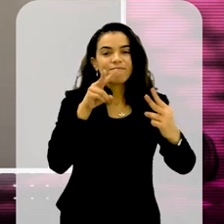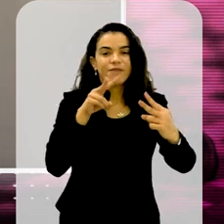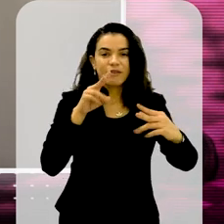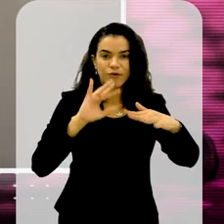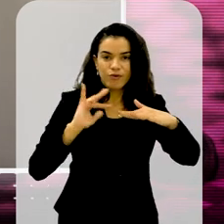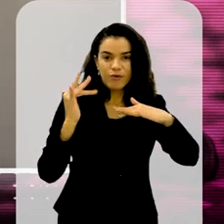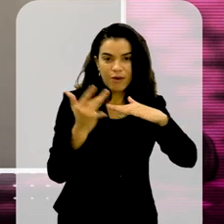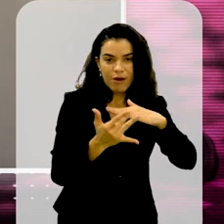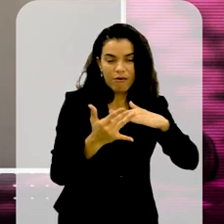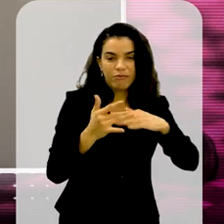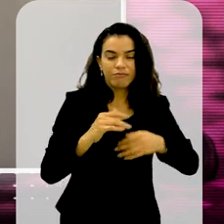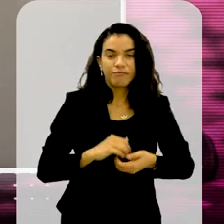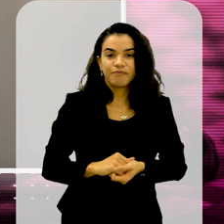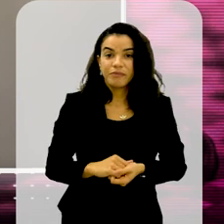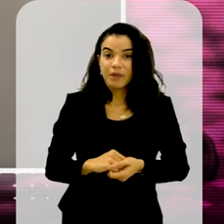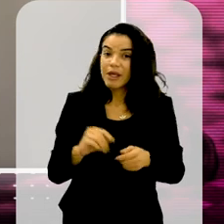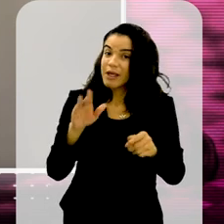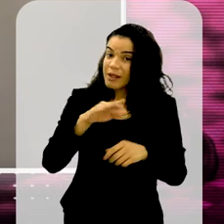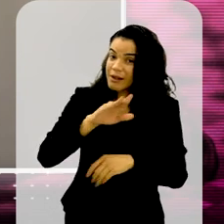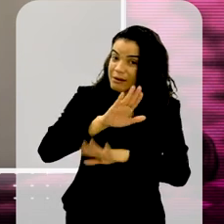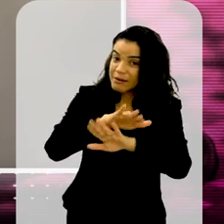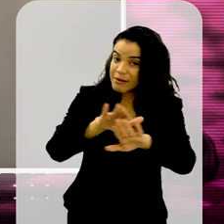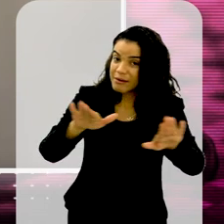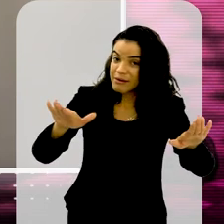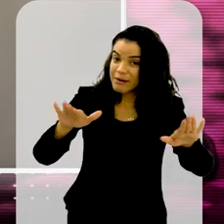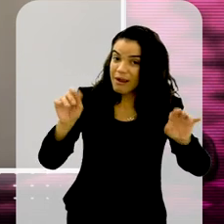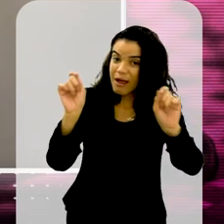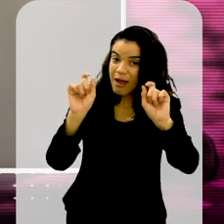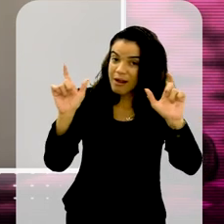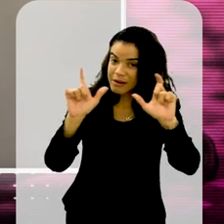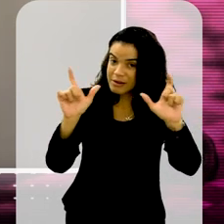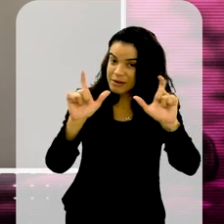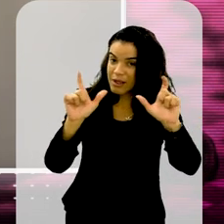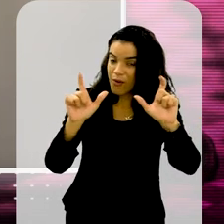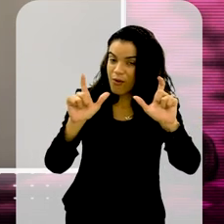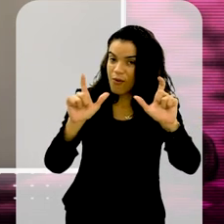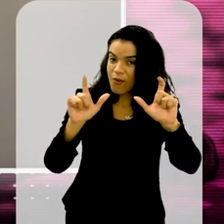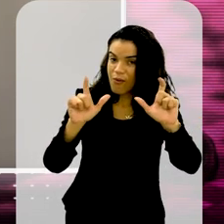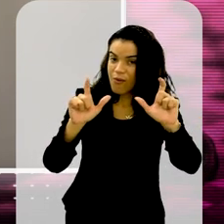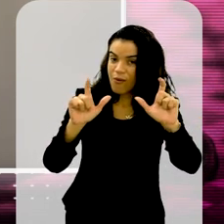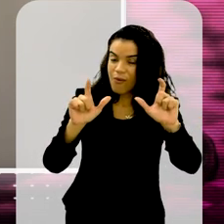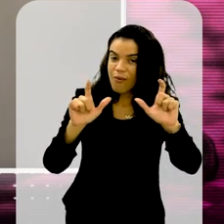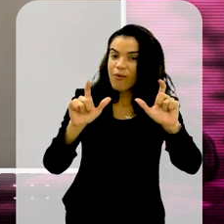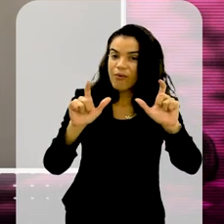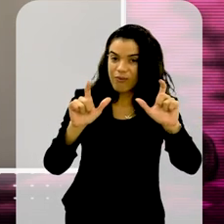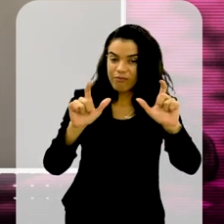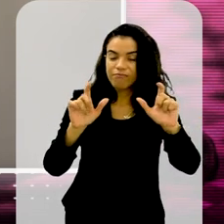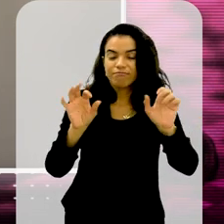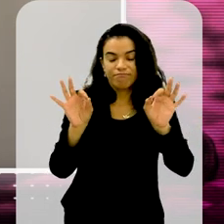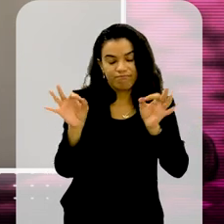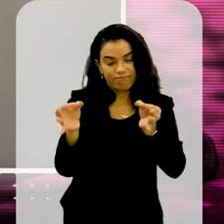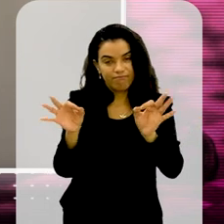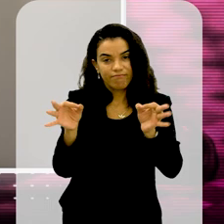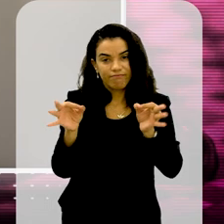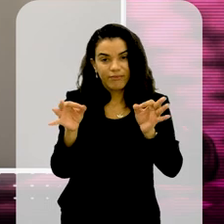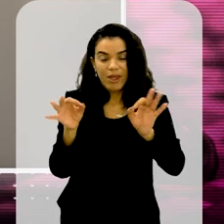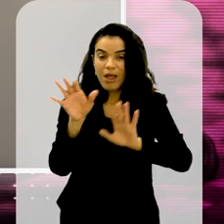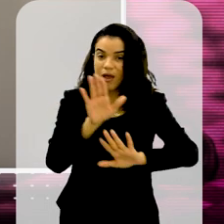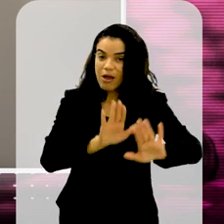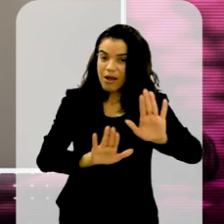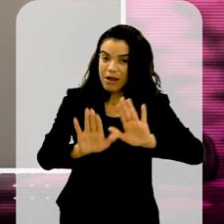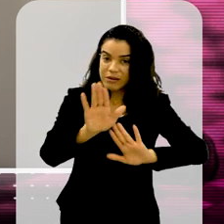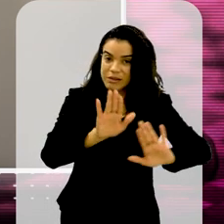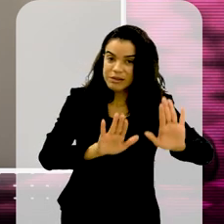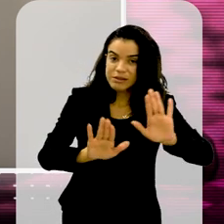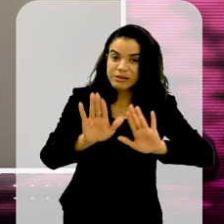círculos digitais onde a gente circula. Então, atenção mesmo aos mínimos sinais, né? Acho que Com certeza.